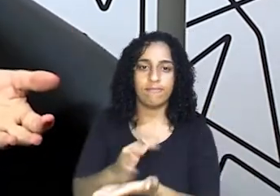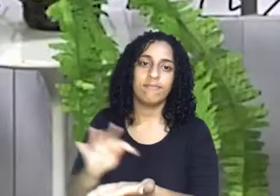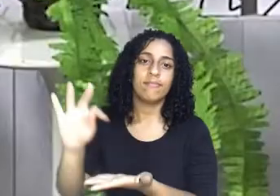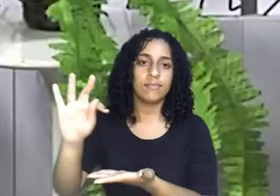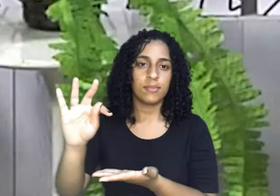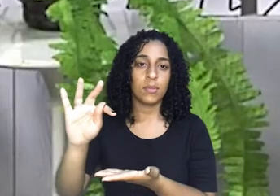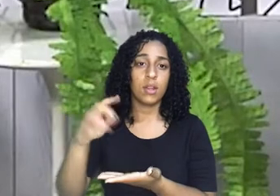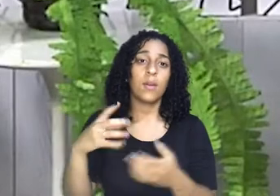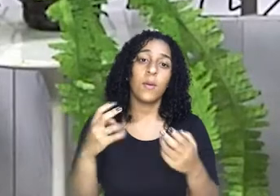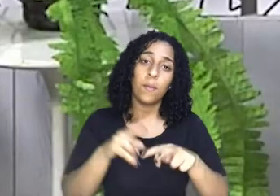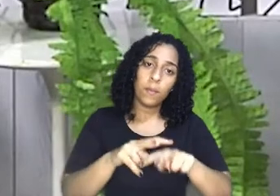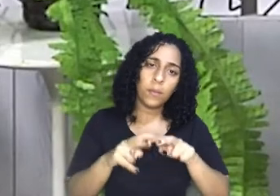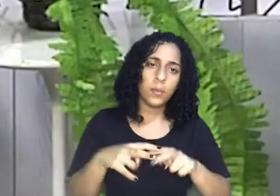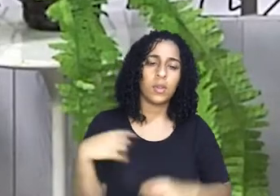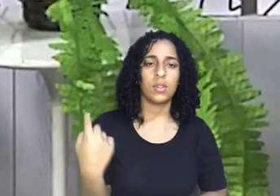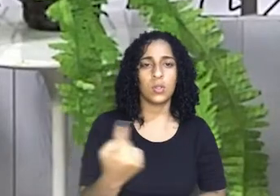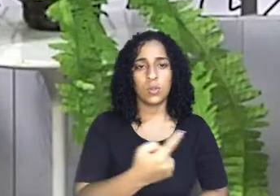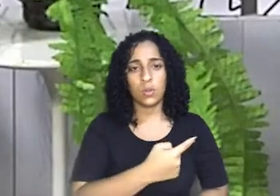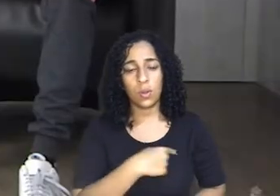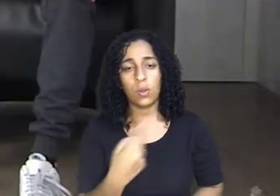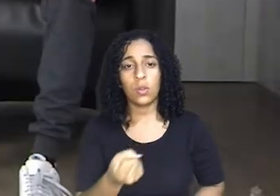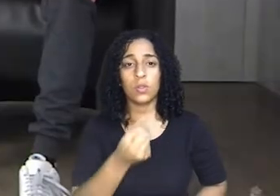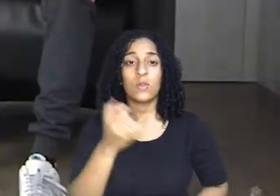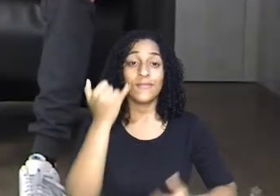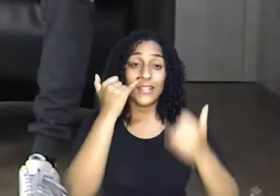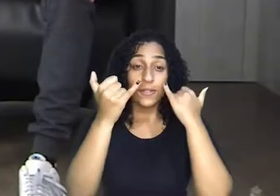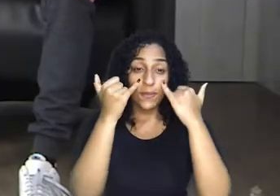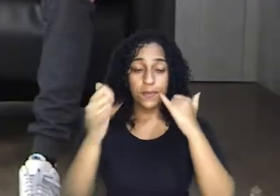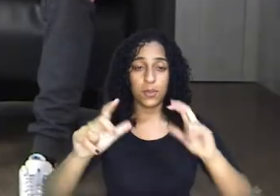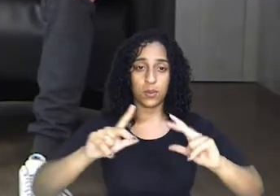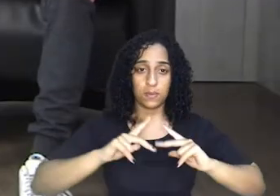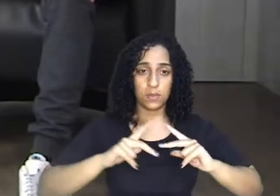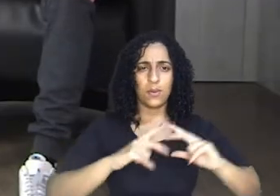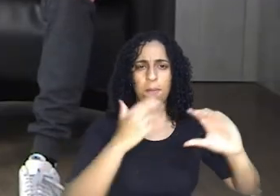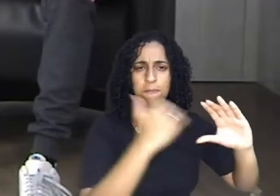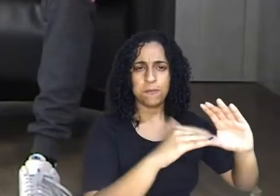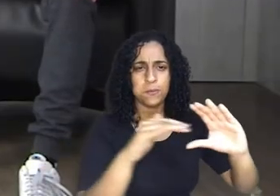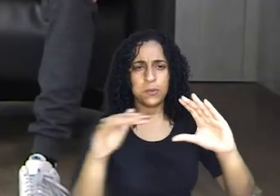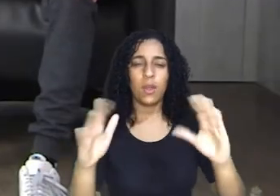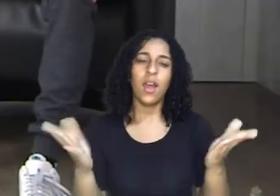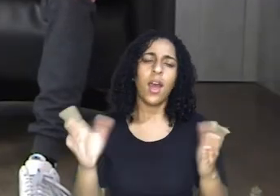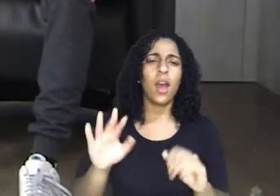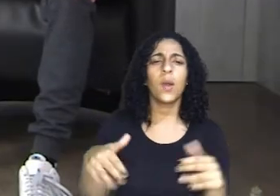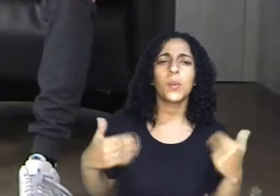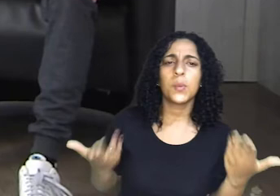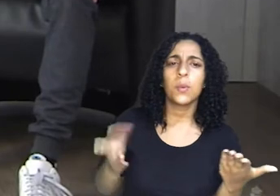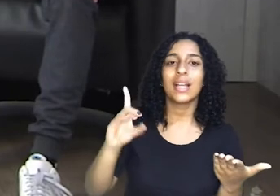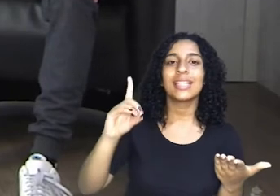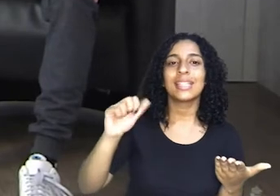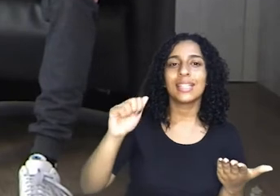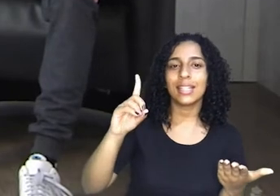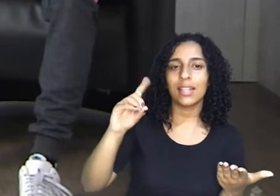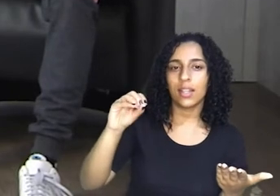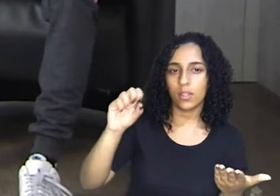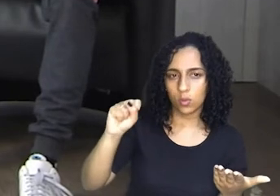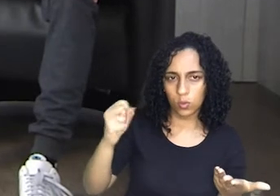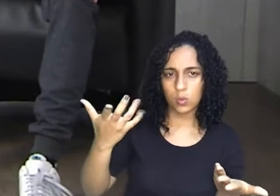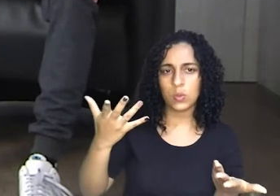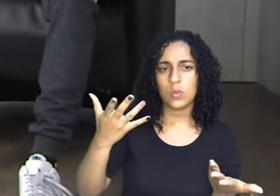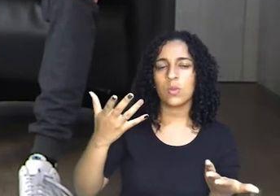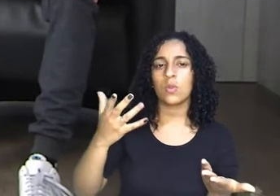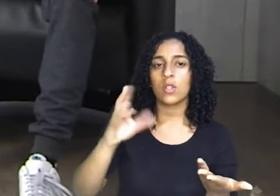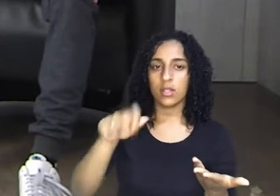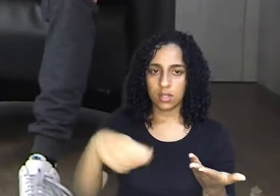tecnológica E aí nossos dados estão todos em servidores por elas dominados cuidados Não não são os nossos dados pessoais